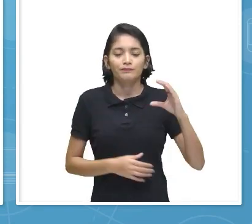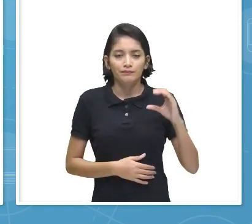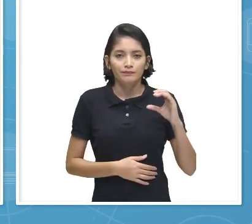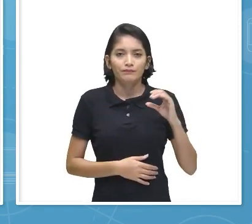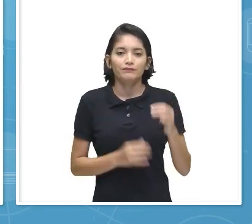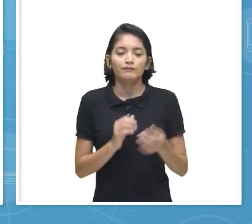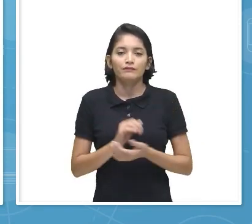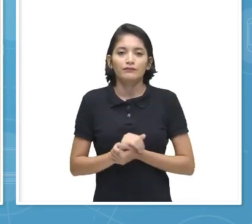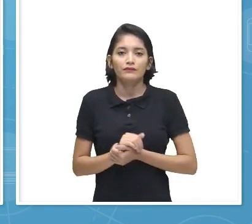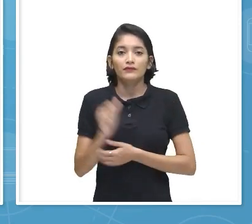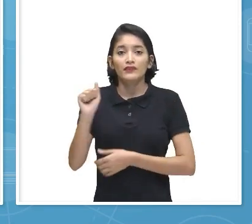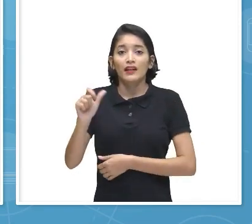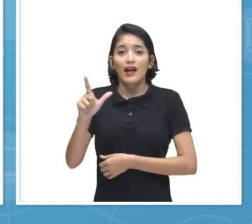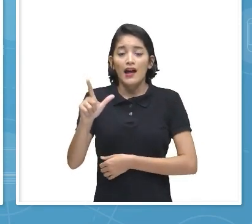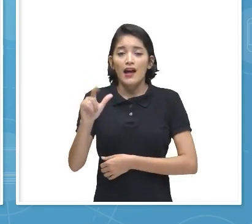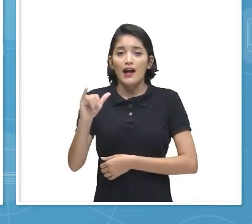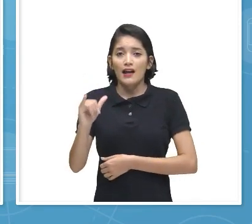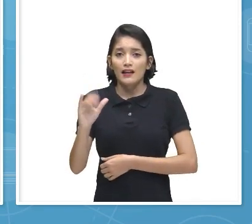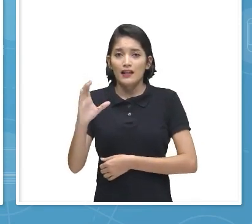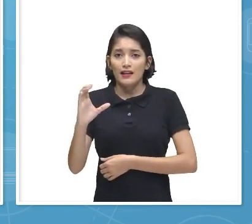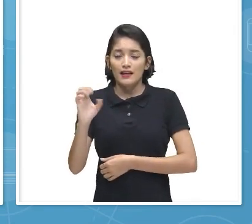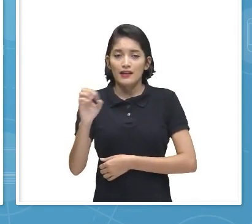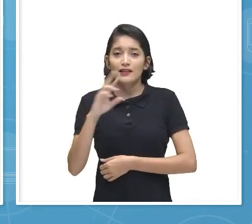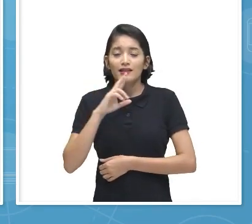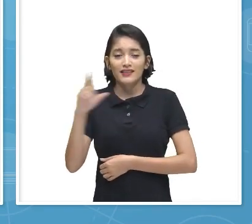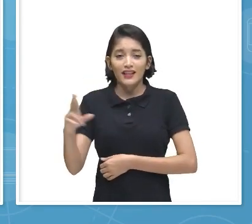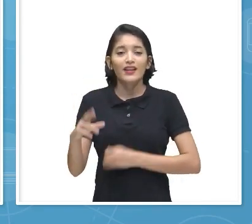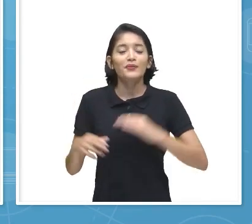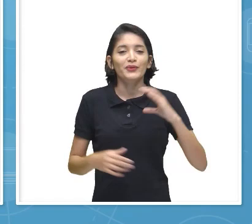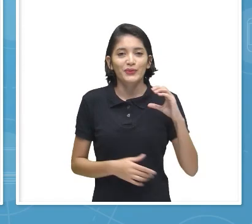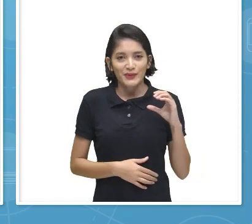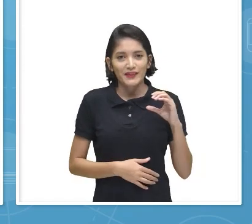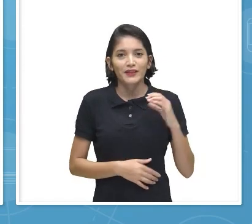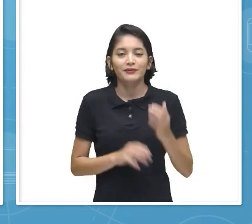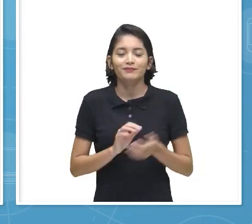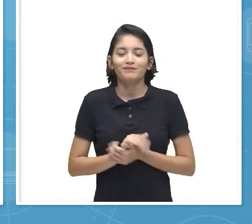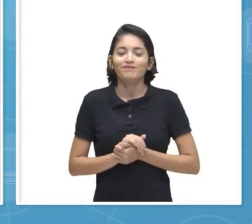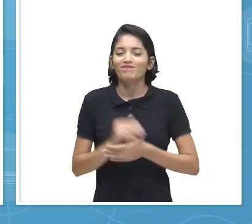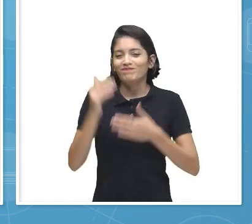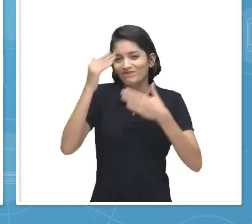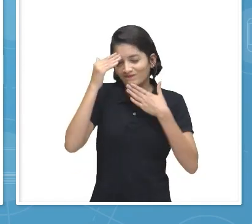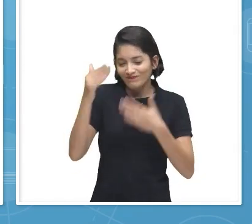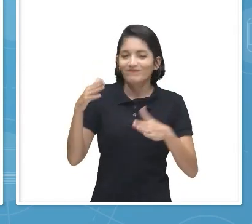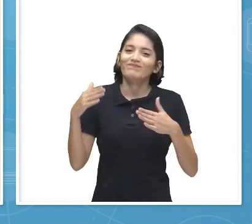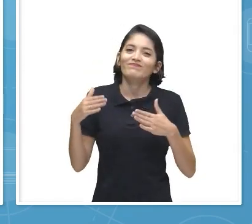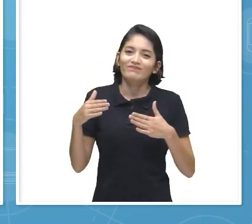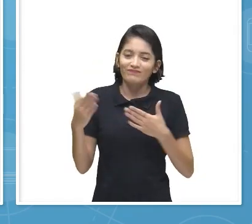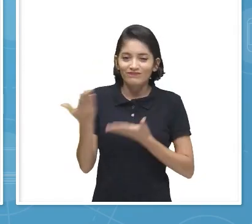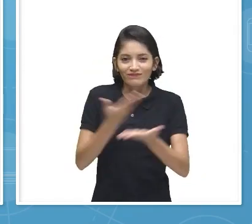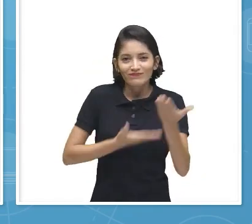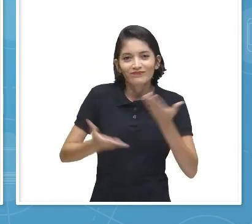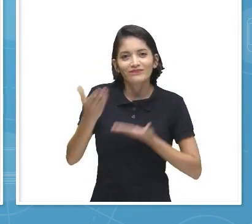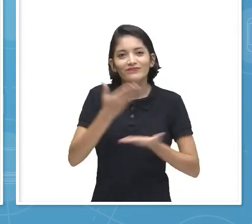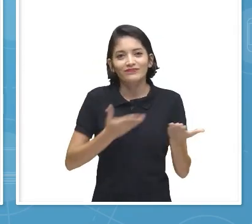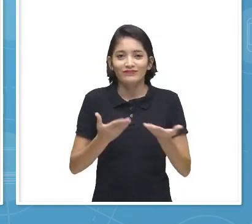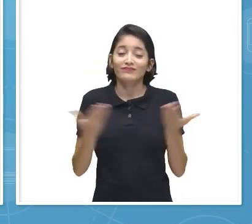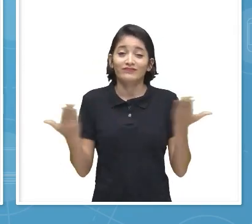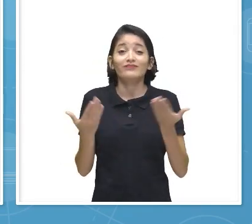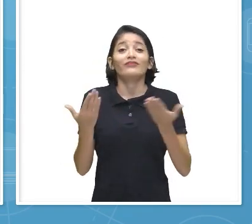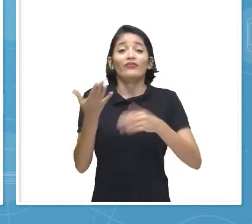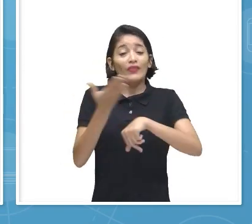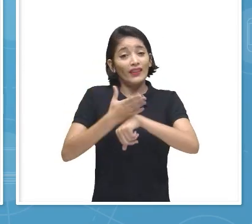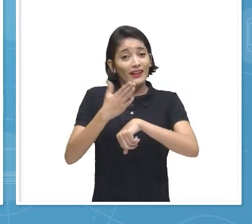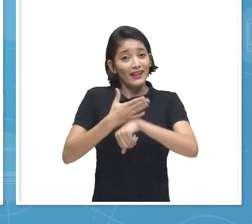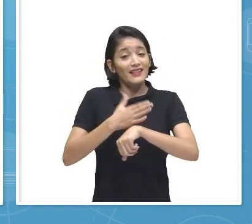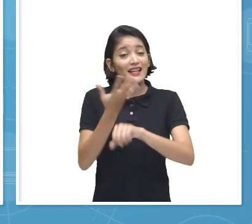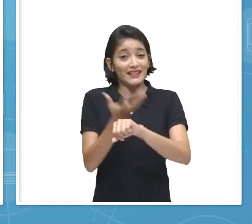C. A Alice também do Sebastião Noronha, letra C. Gente, muito obrigada pela participação de vocês no nosso Praticando de